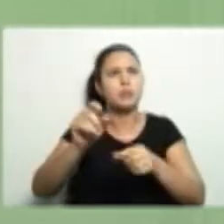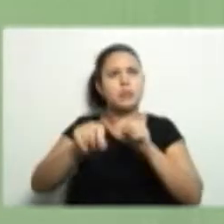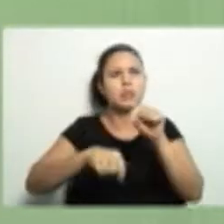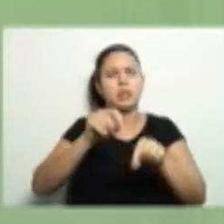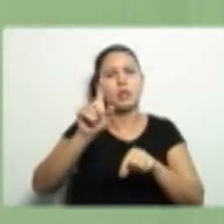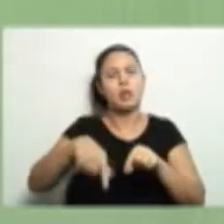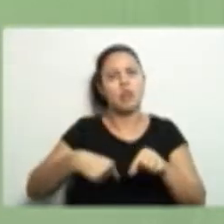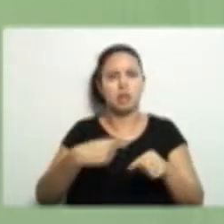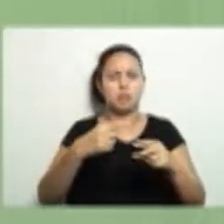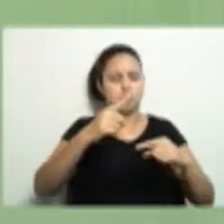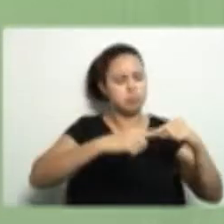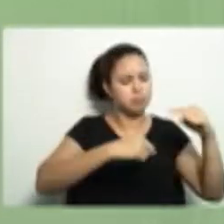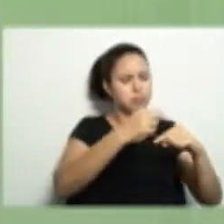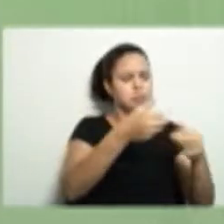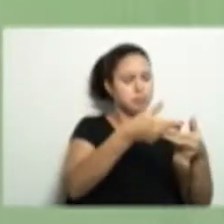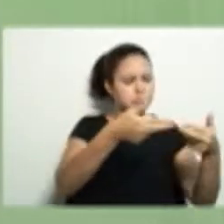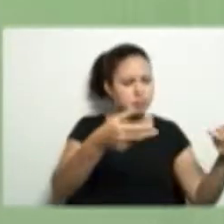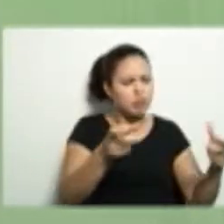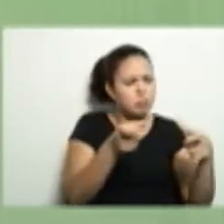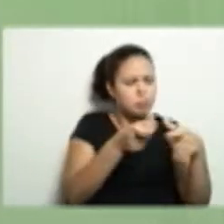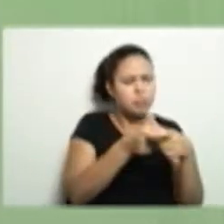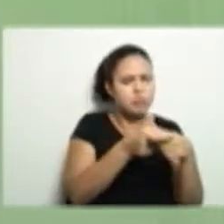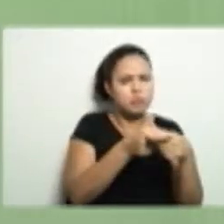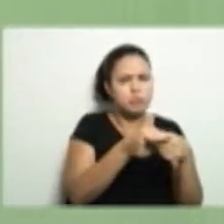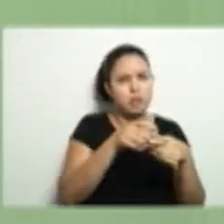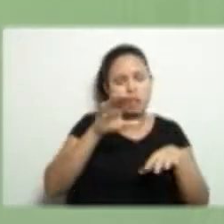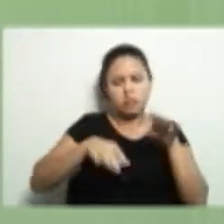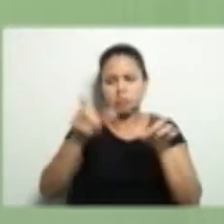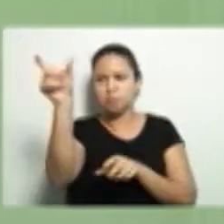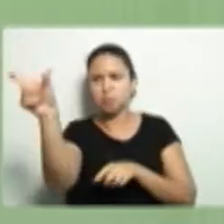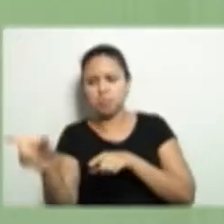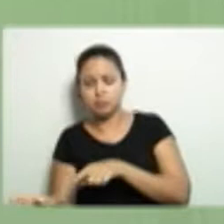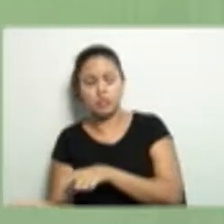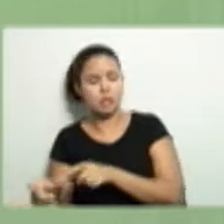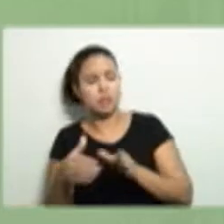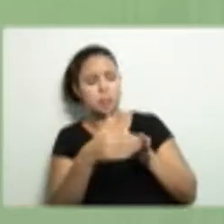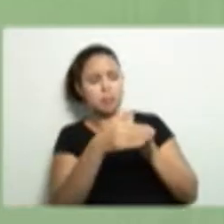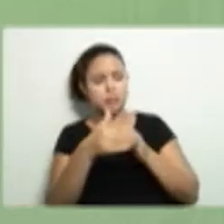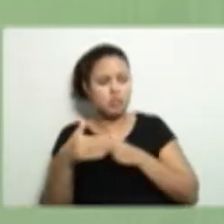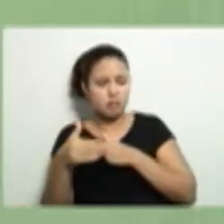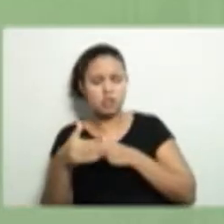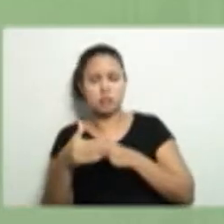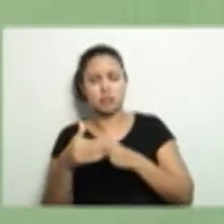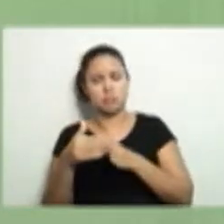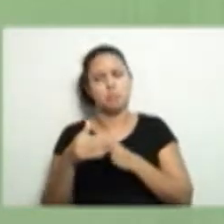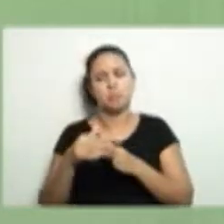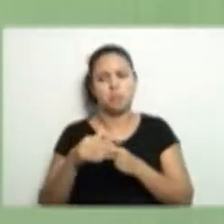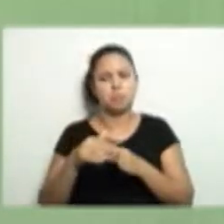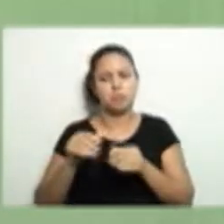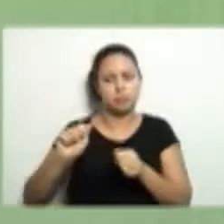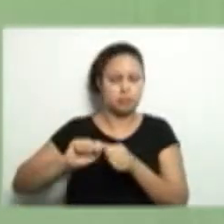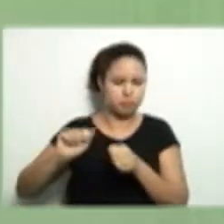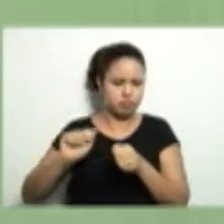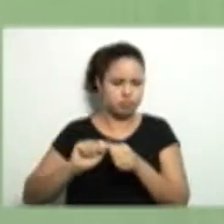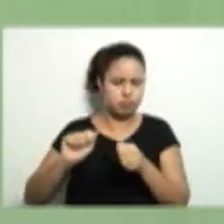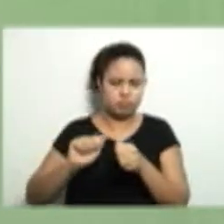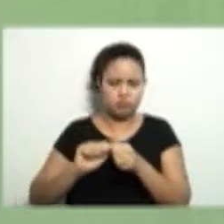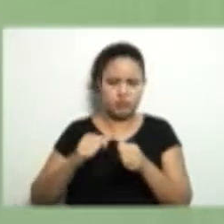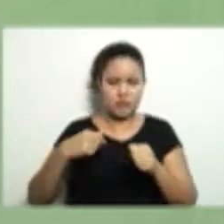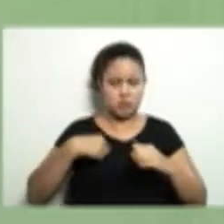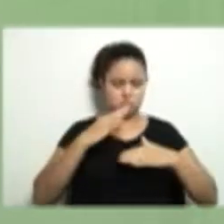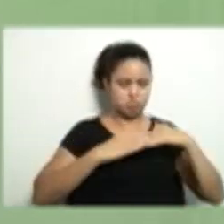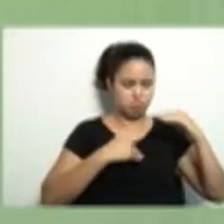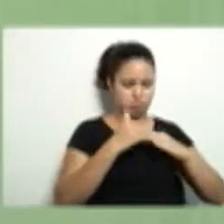volume. Por exemplo, o pedido de um cliente, normalmente tem um alto grau de customização do produto,